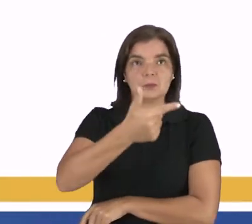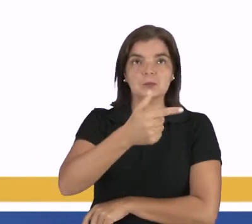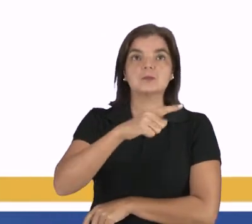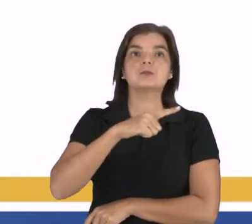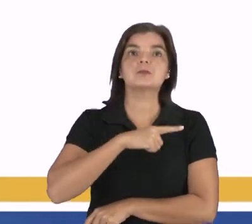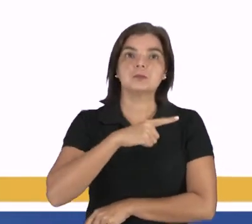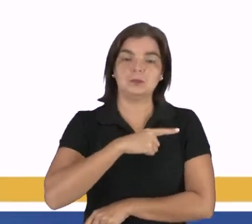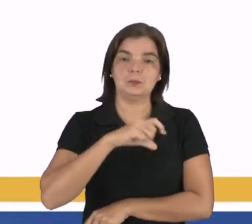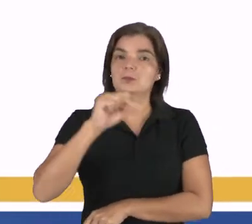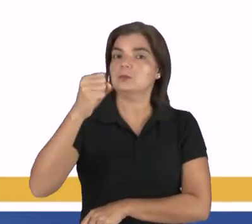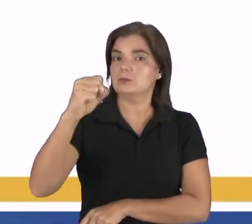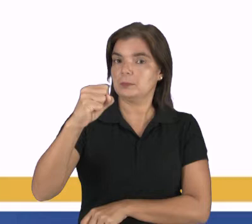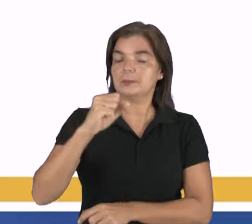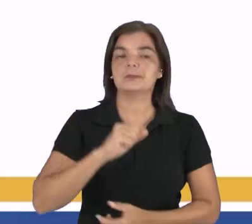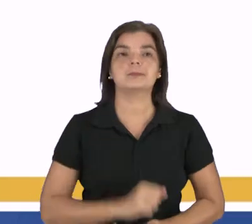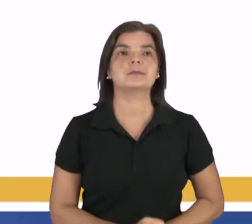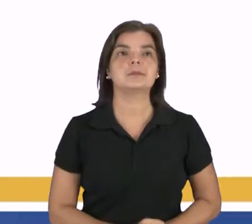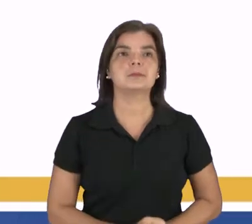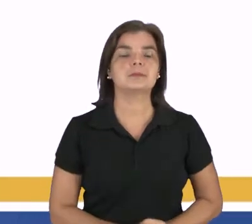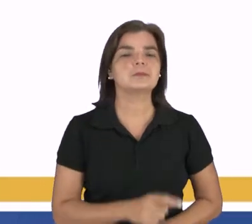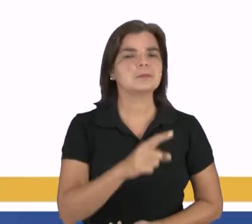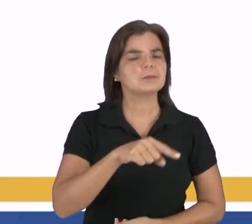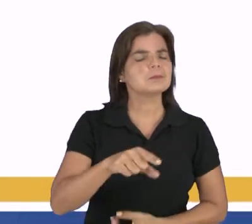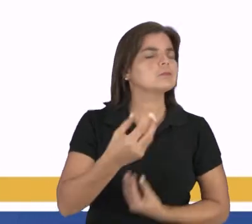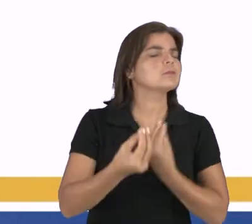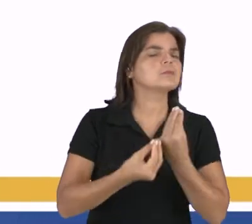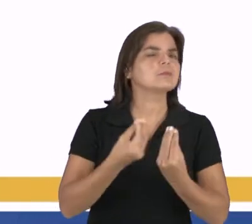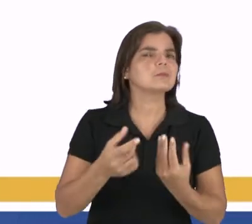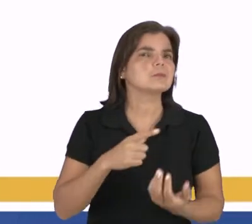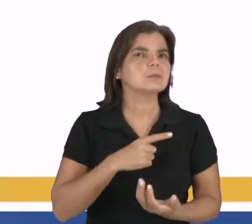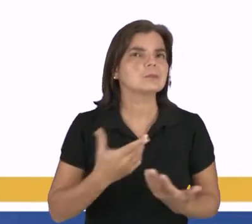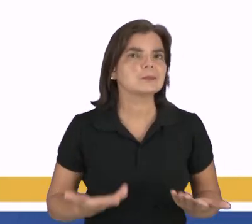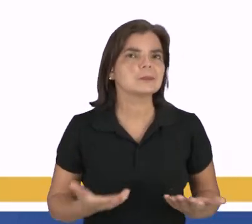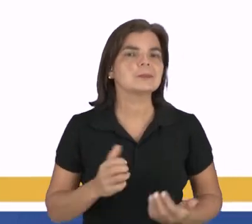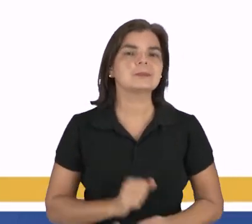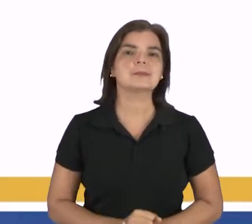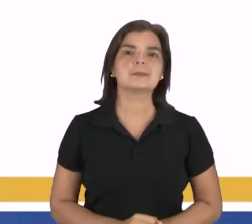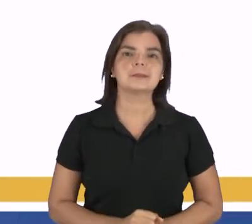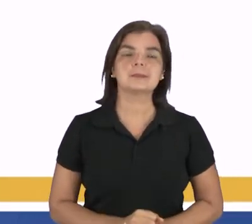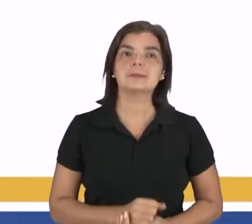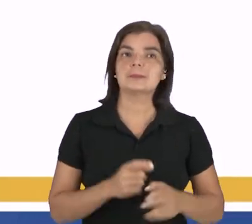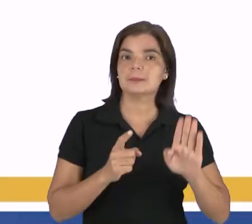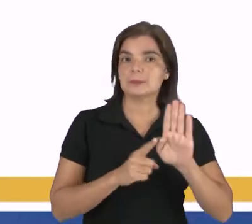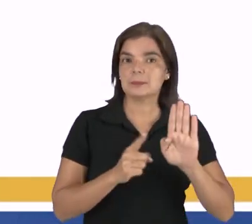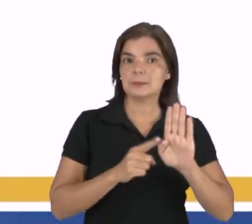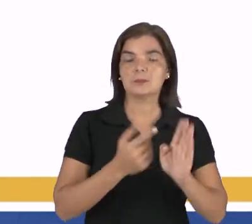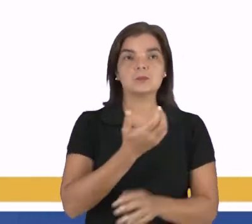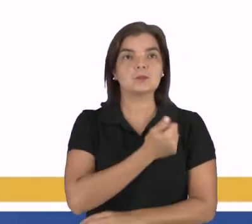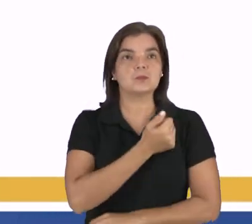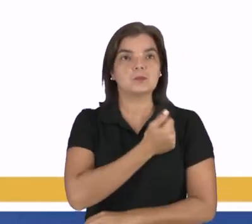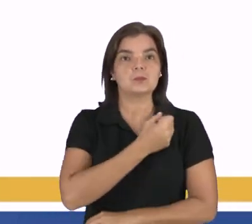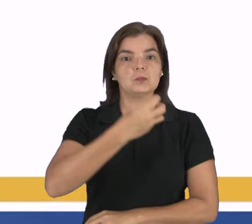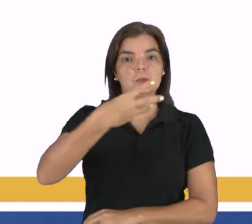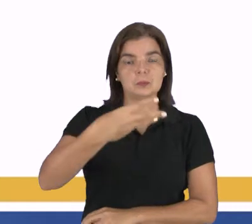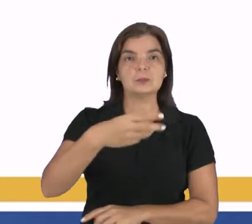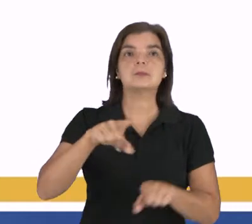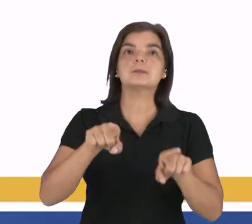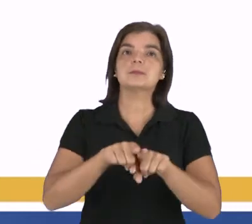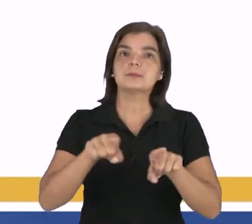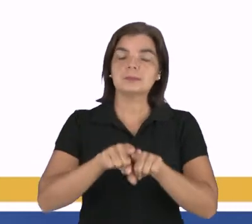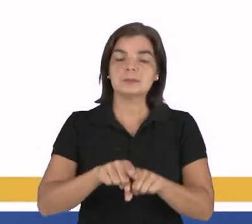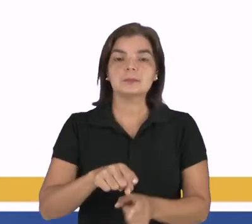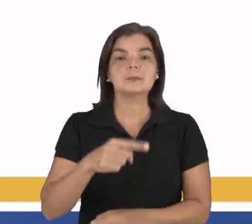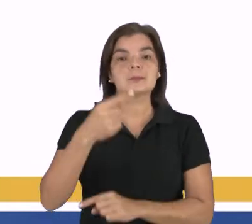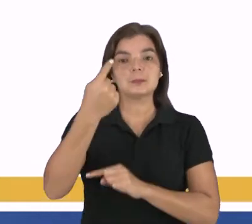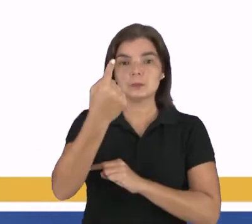se obter um 8, como você faria? E na situação B, nós temos o número